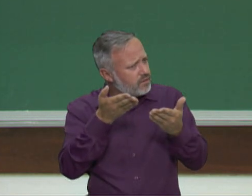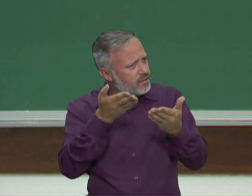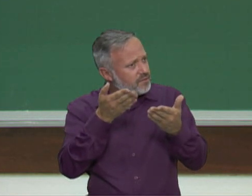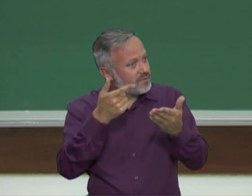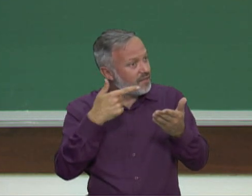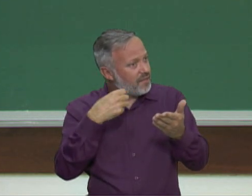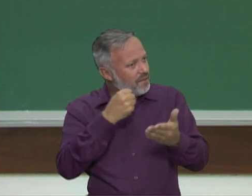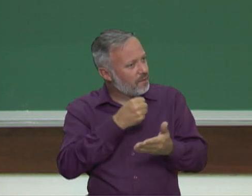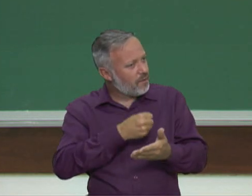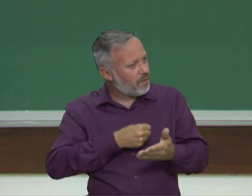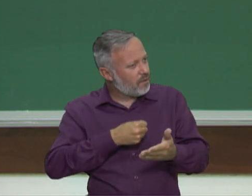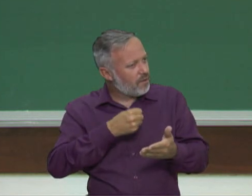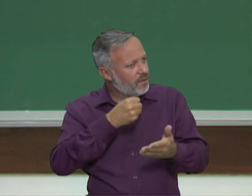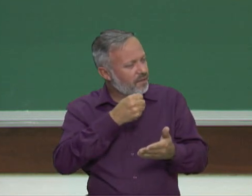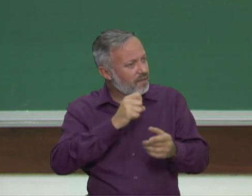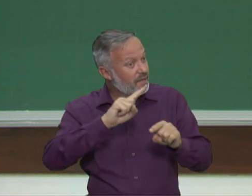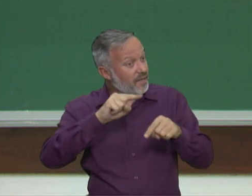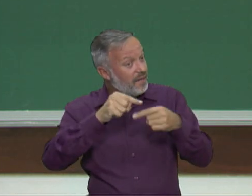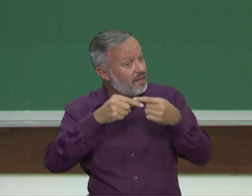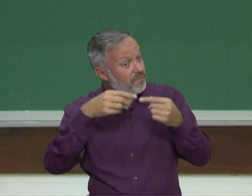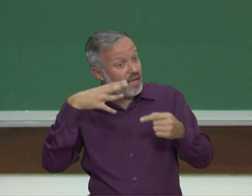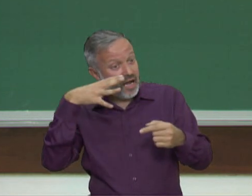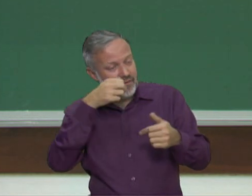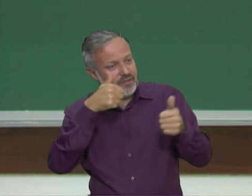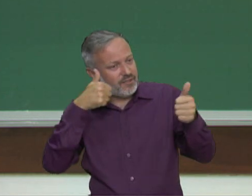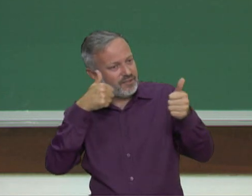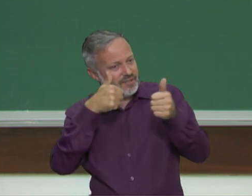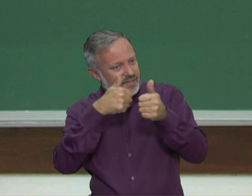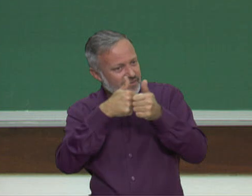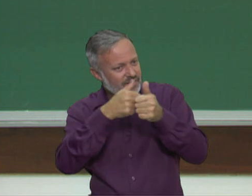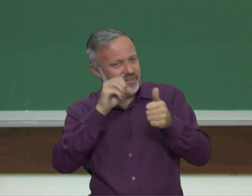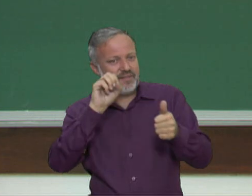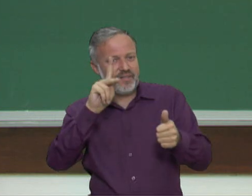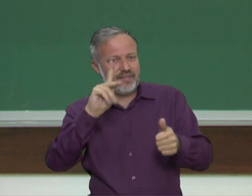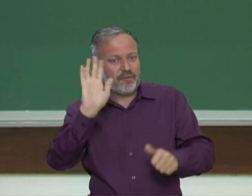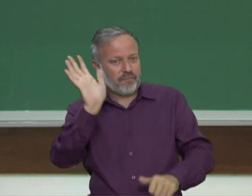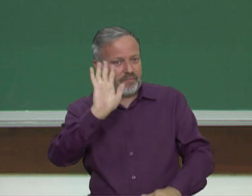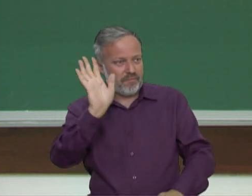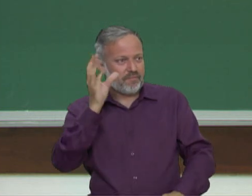tô com saudade aí, mas a gente se vê muito em breve aí na próxima aula, tá bom?